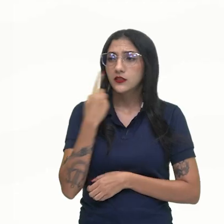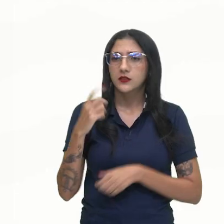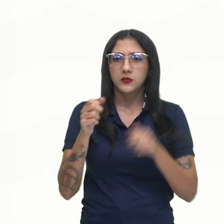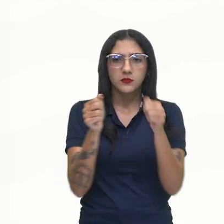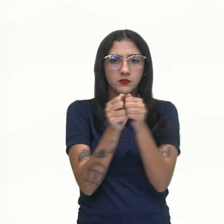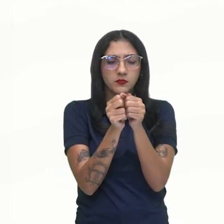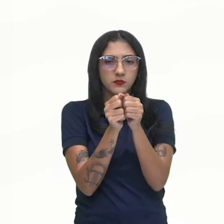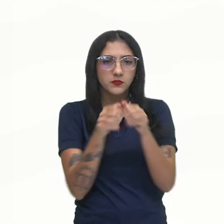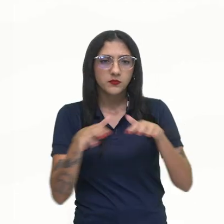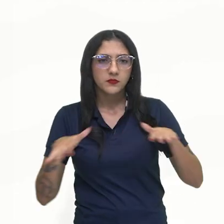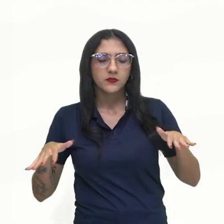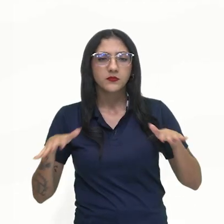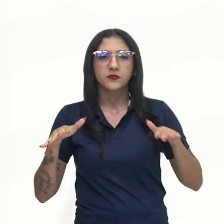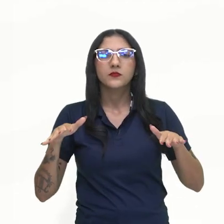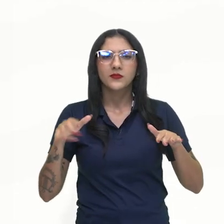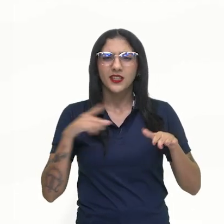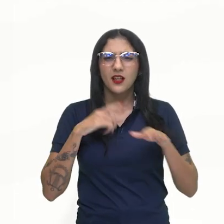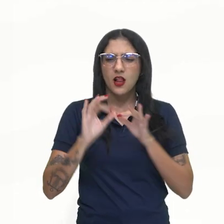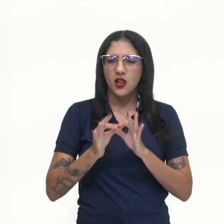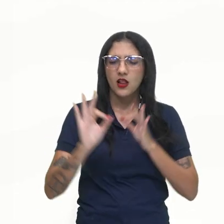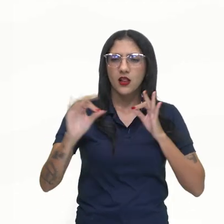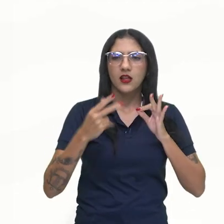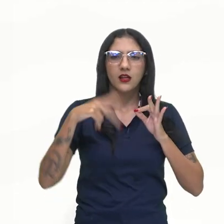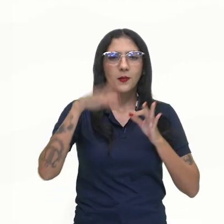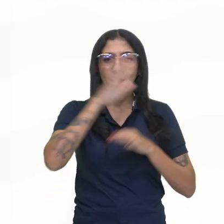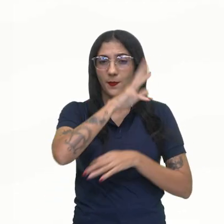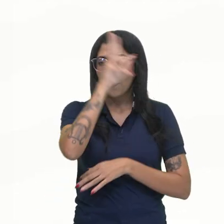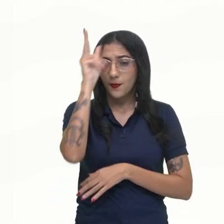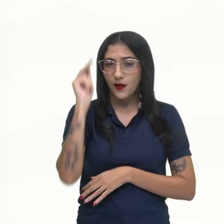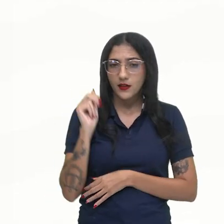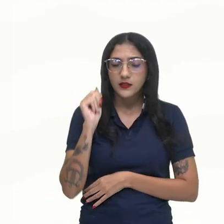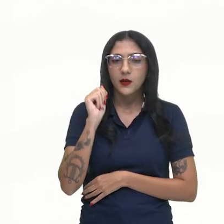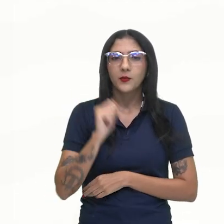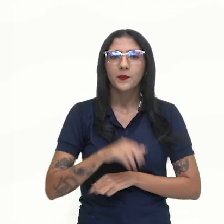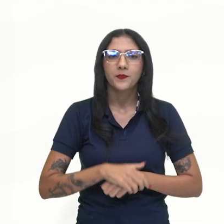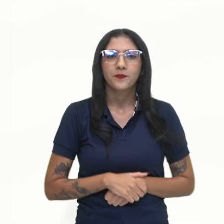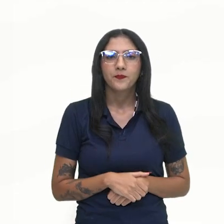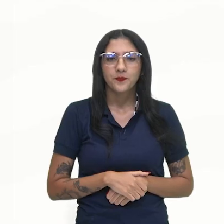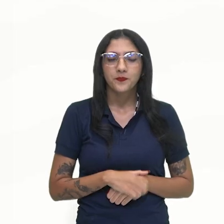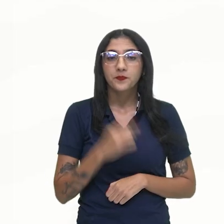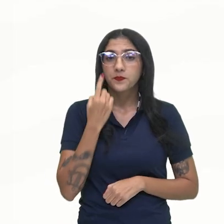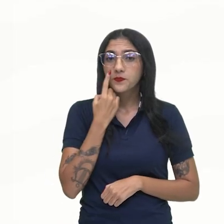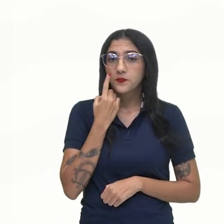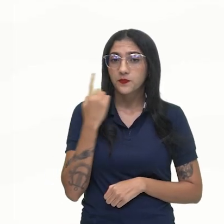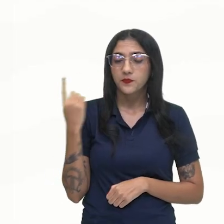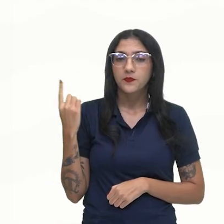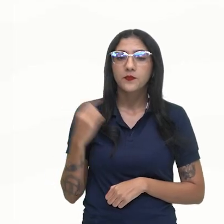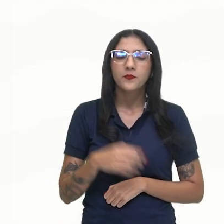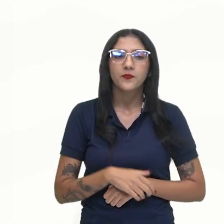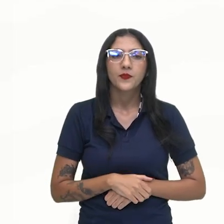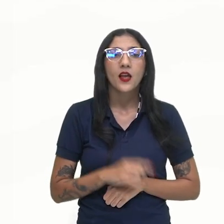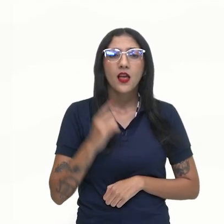que fica a 800 quilômetros de Manaus, olha só,